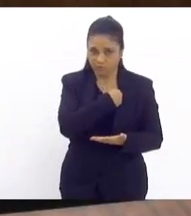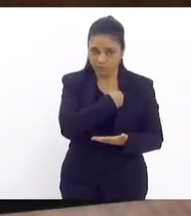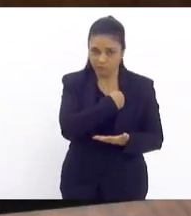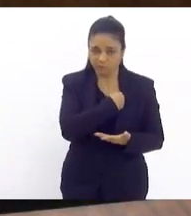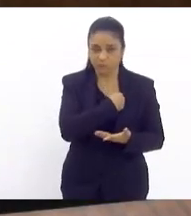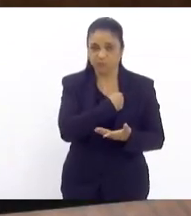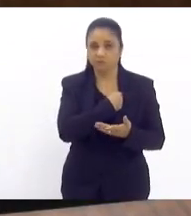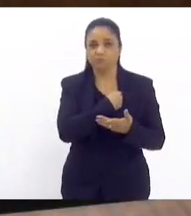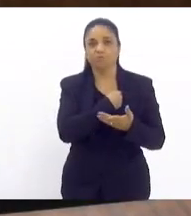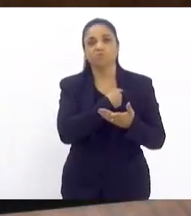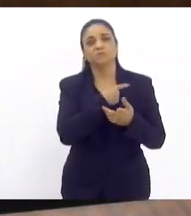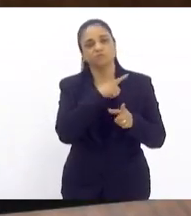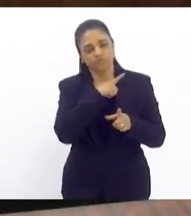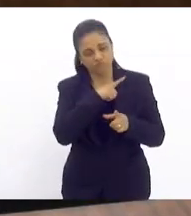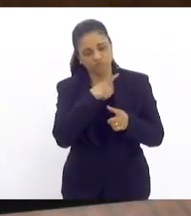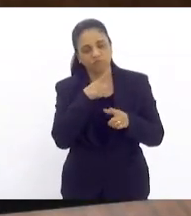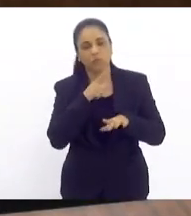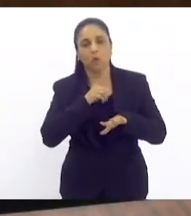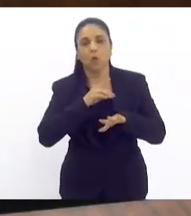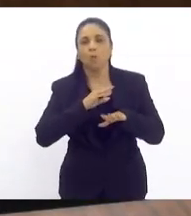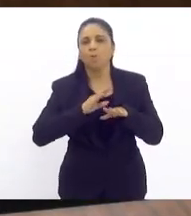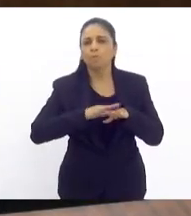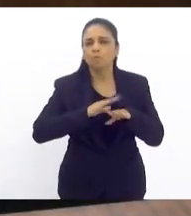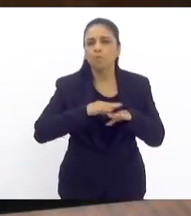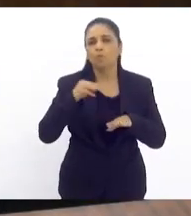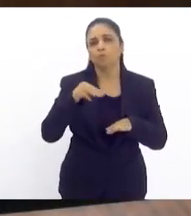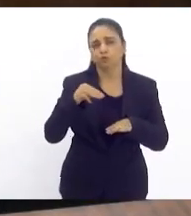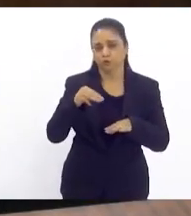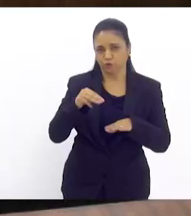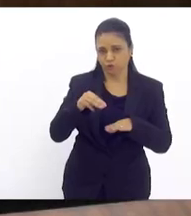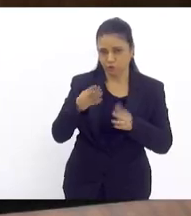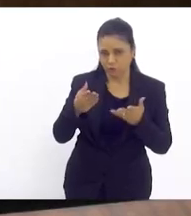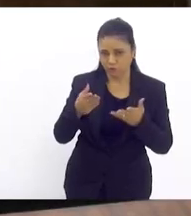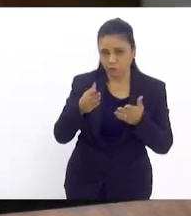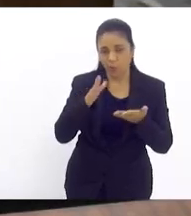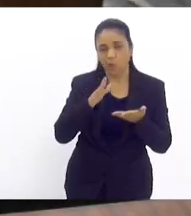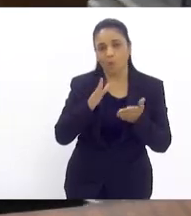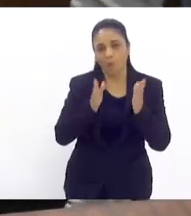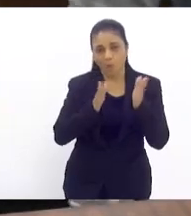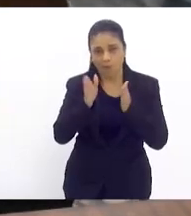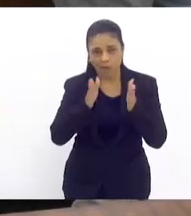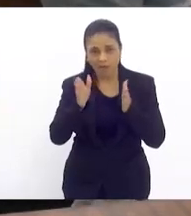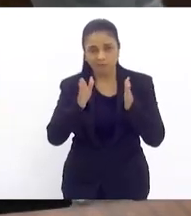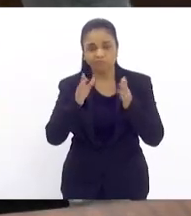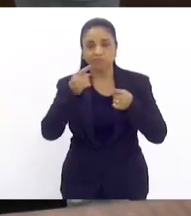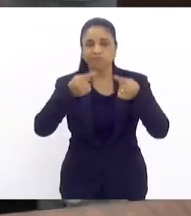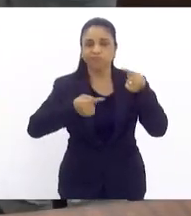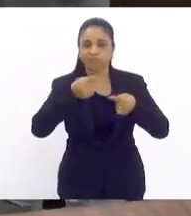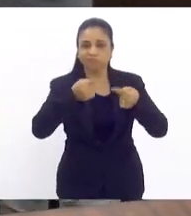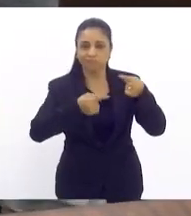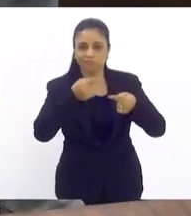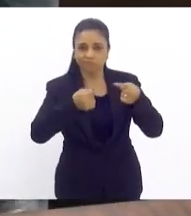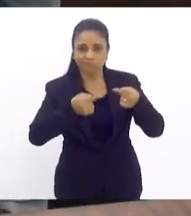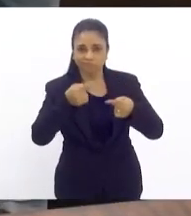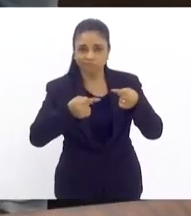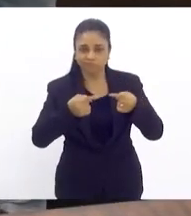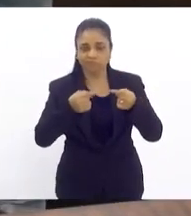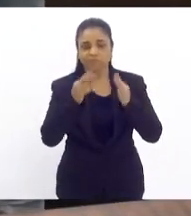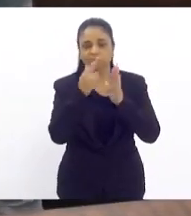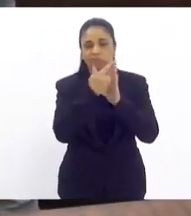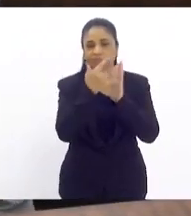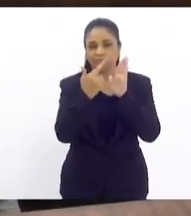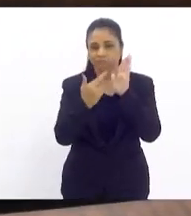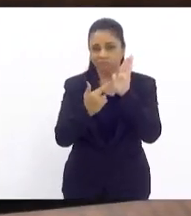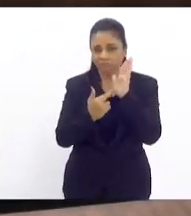motivos razoavelmente adequados naquele momento onde se discutia a manutenção do regime de recuperação